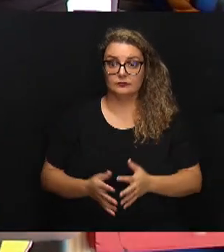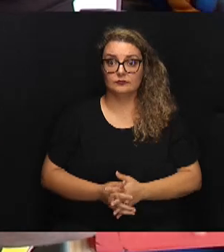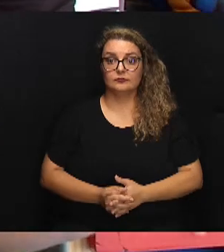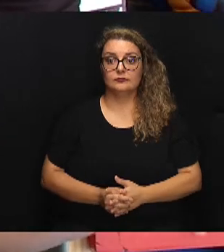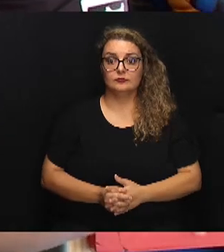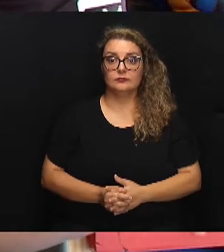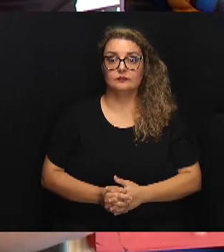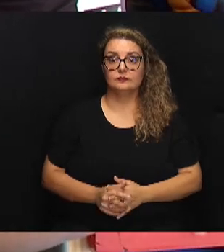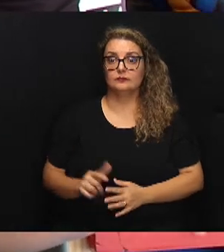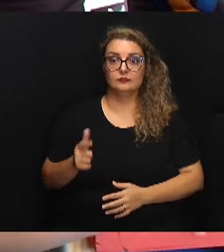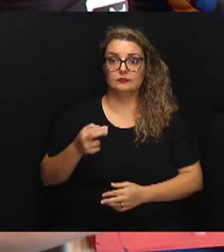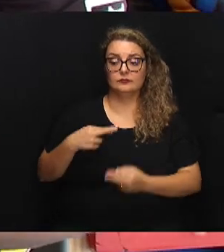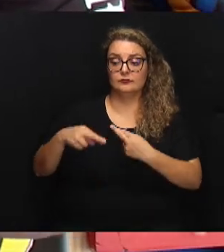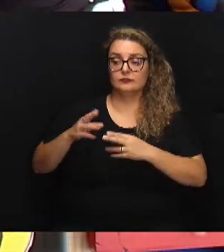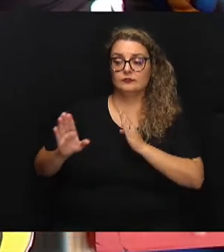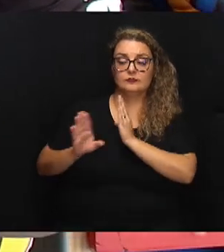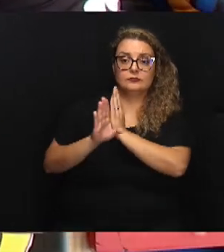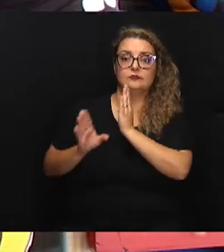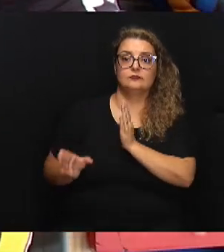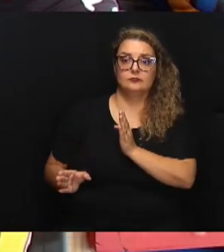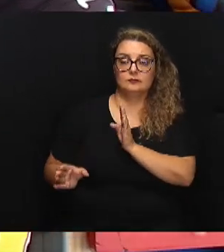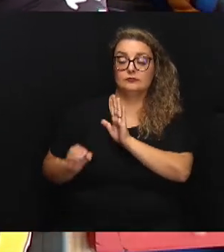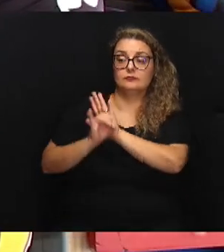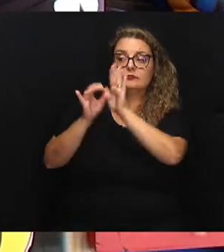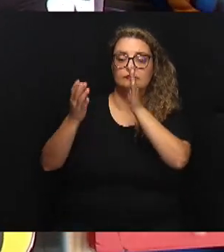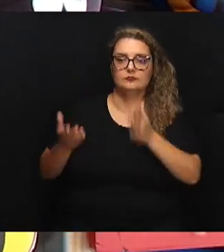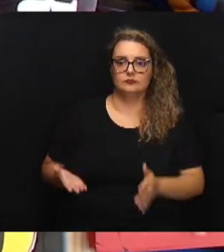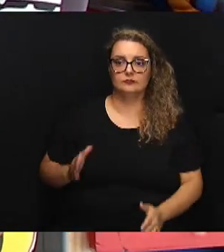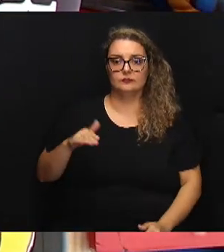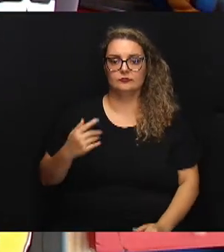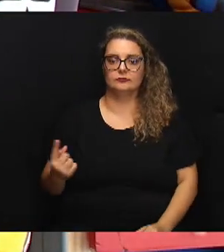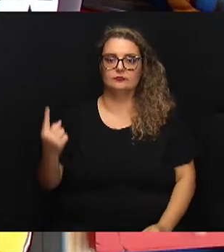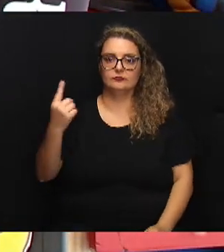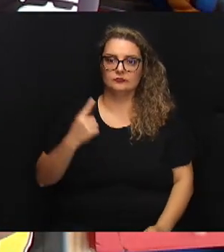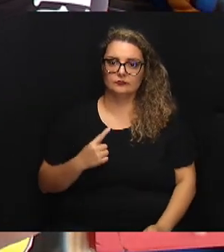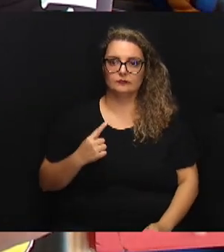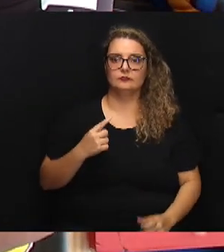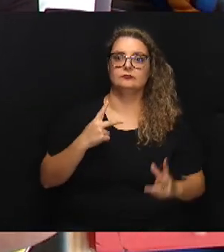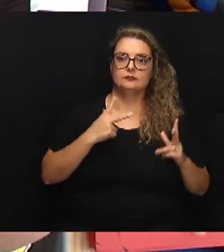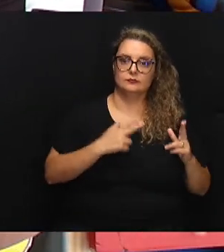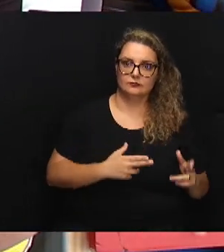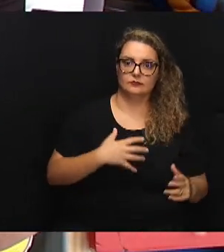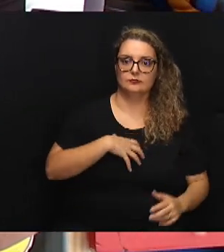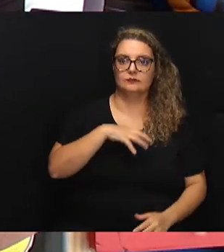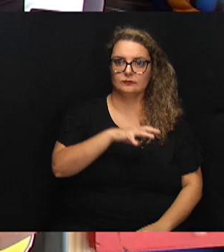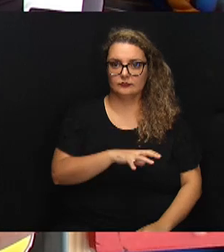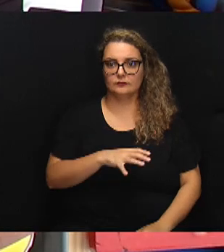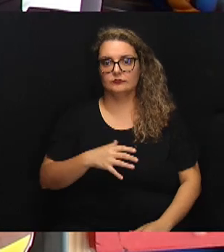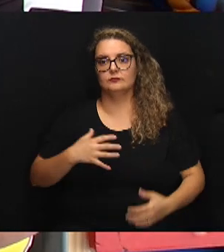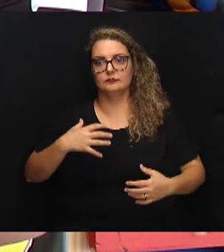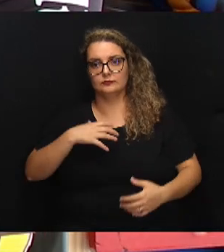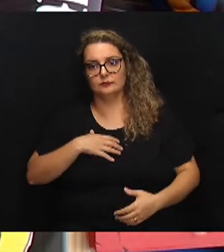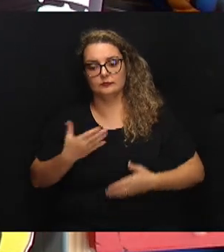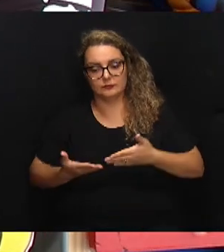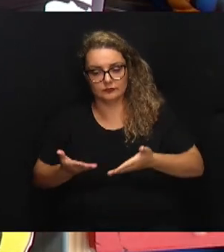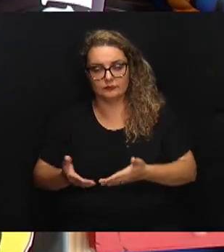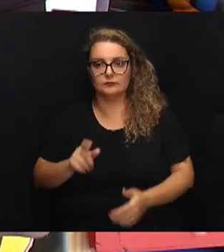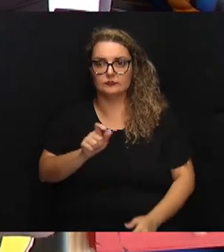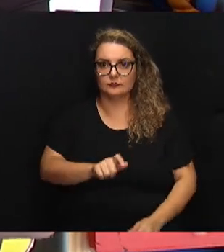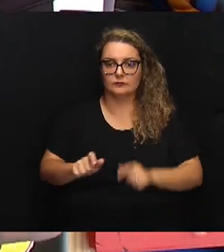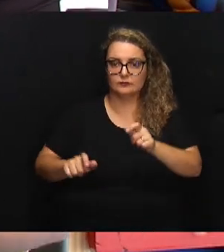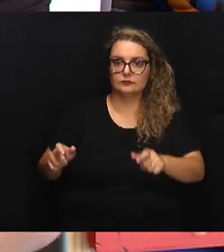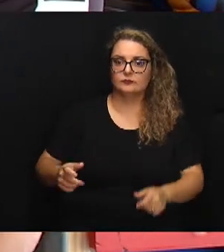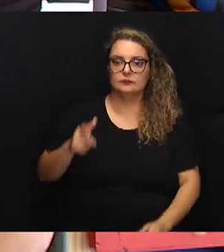Eles não vão criar essa identificação. Agora, a partir do momento que eles vêm da onde eu vim, da maneira com que eu me porto com eles